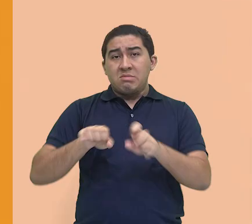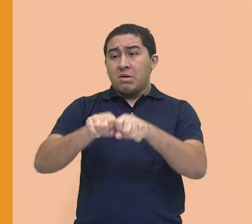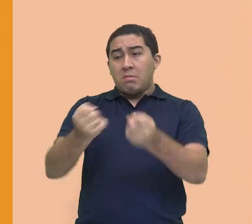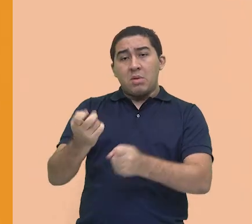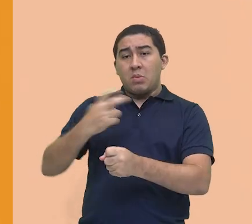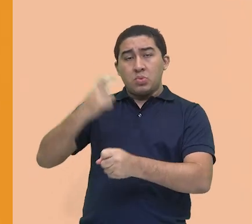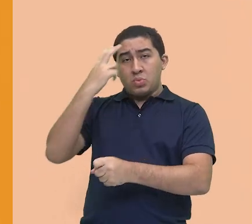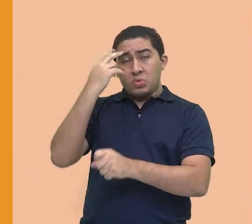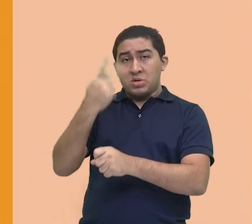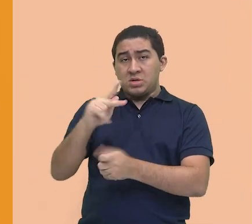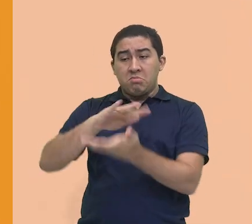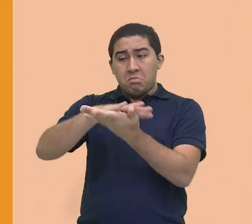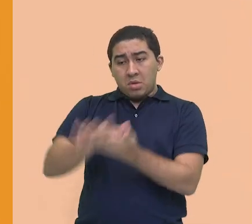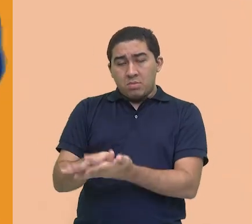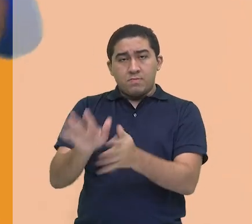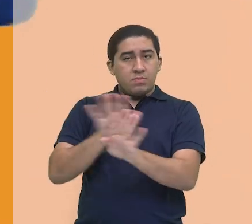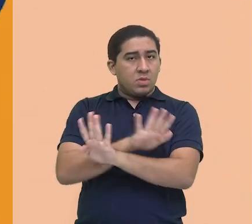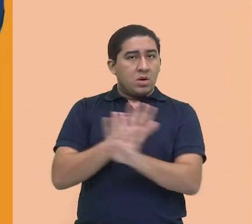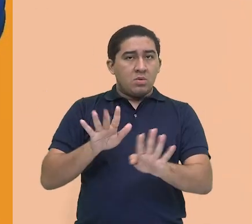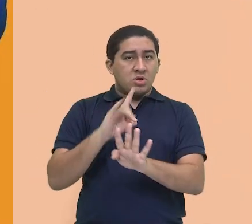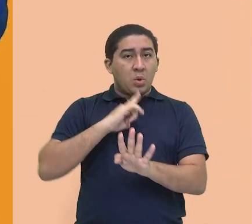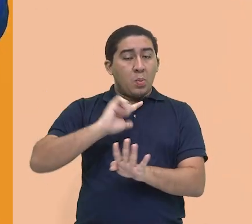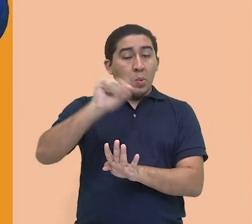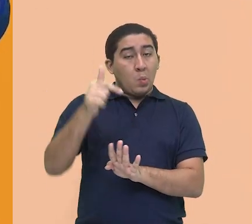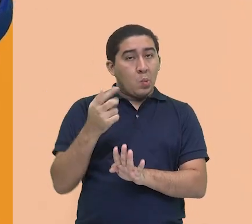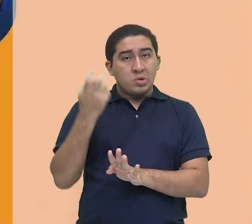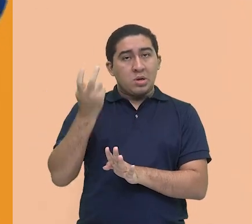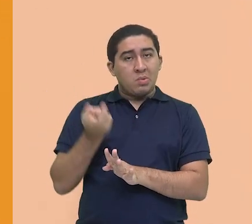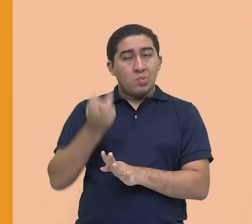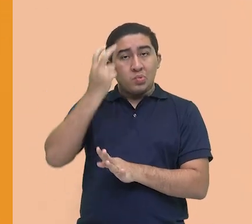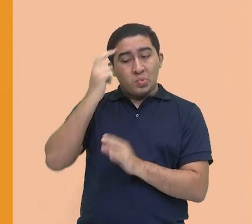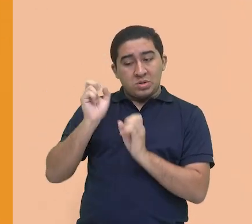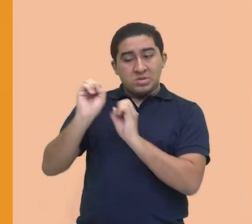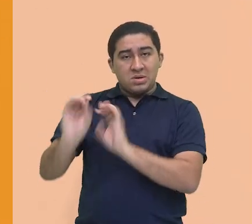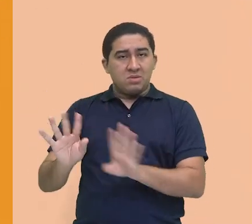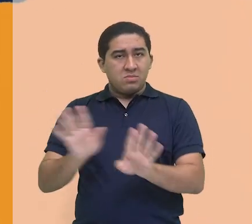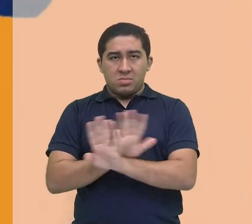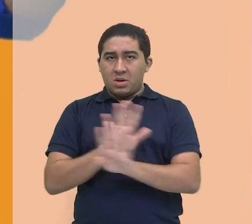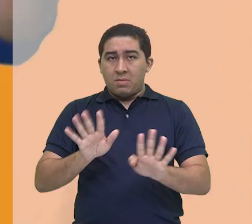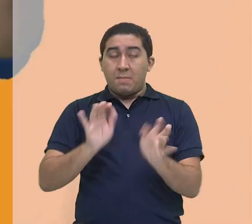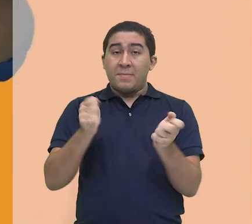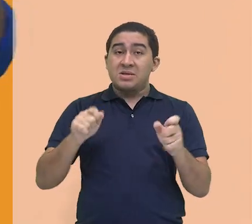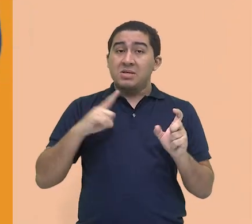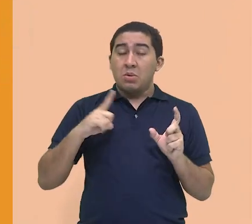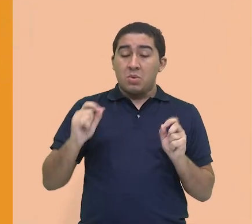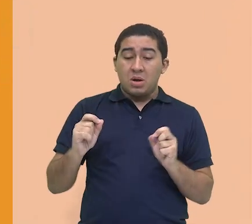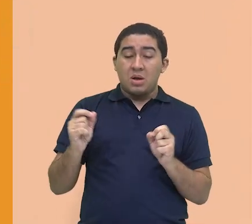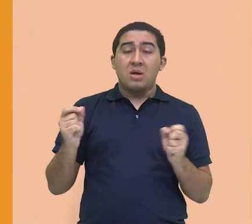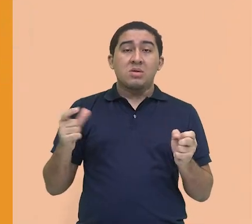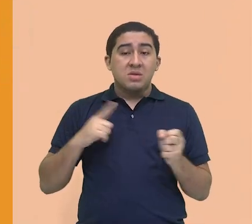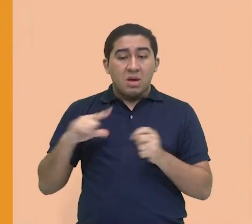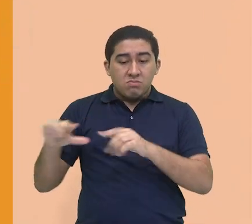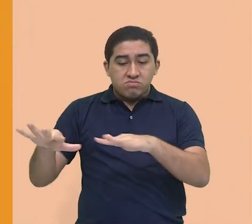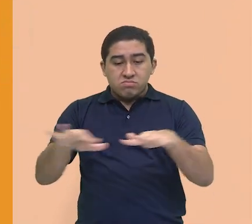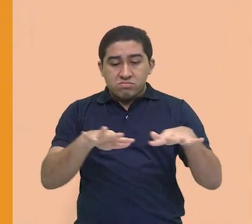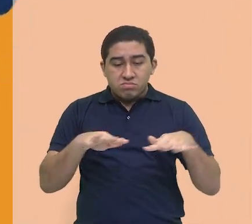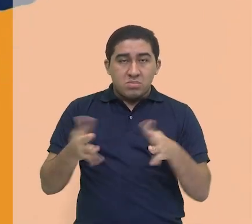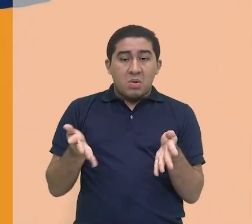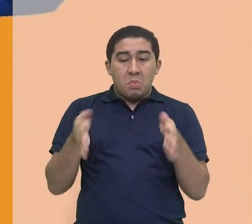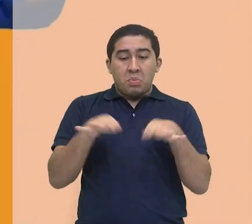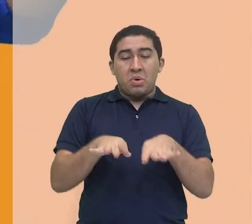outro, né, para impor uma outra cultura. Mas as culturas precisam dialogar. Nós chamamos isso aí